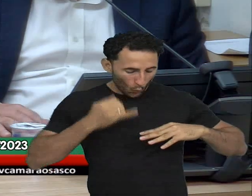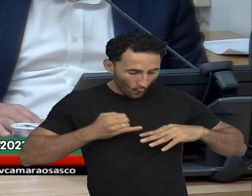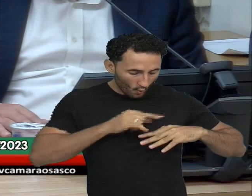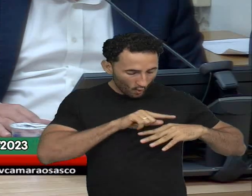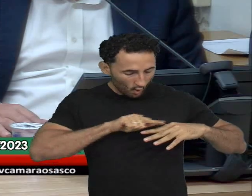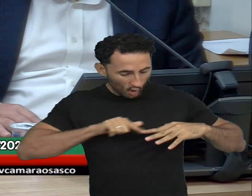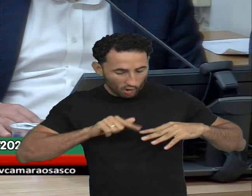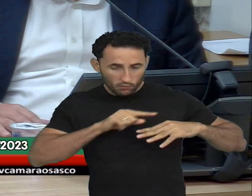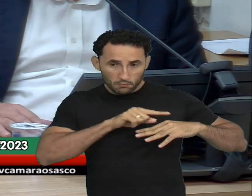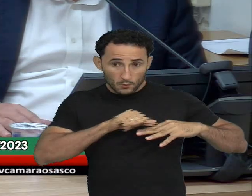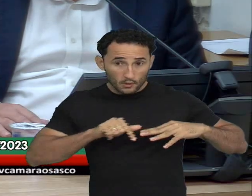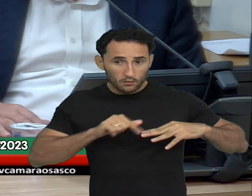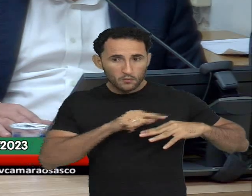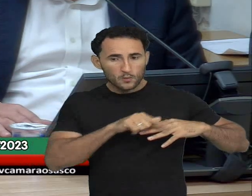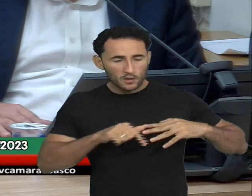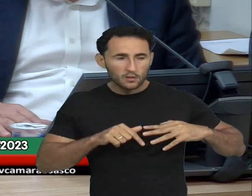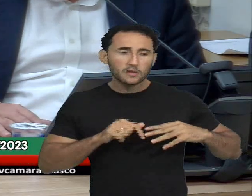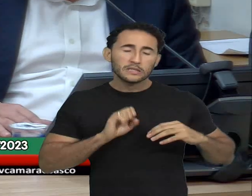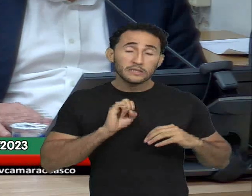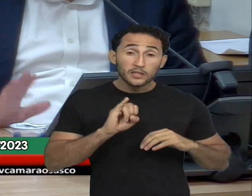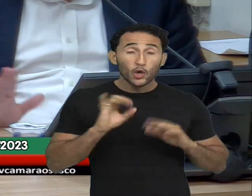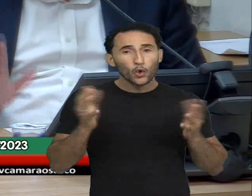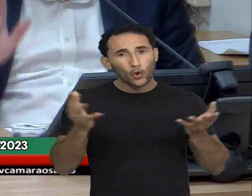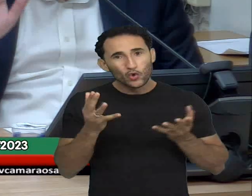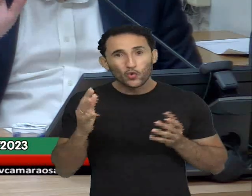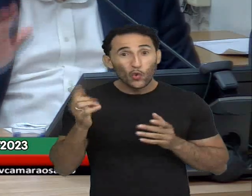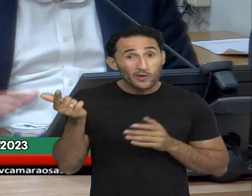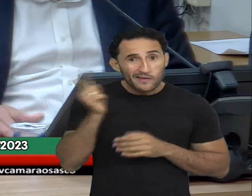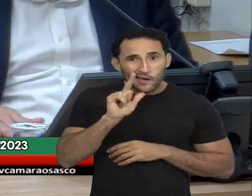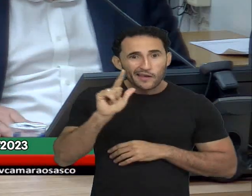gente resolvesse tudo, ficaria fácil, né? Mas